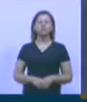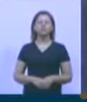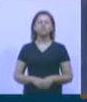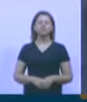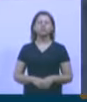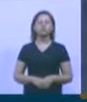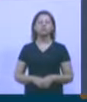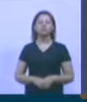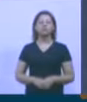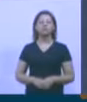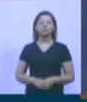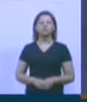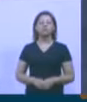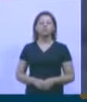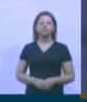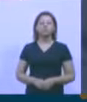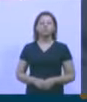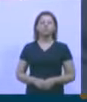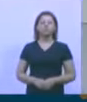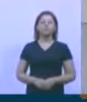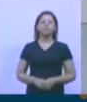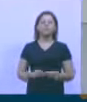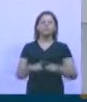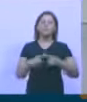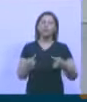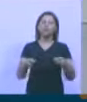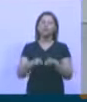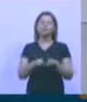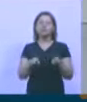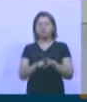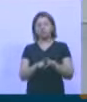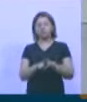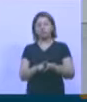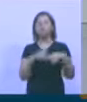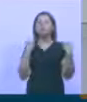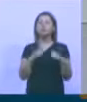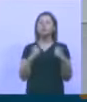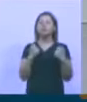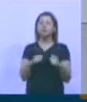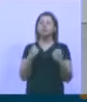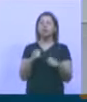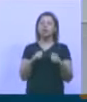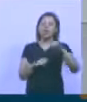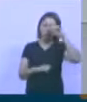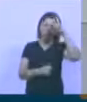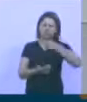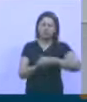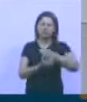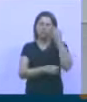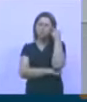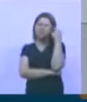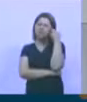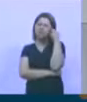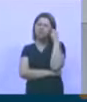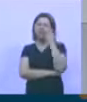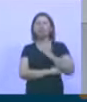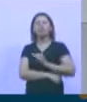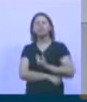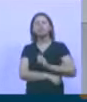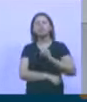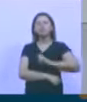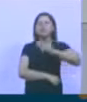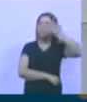homework. You have to reflect on your whole past life. Mas também por outro lado, temos que fazer a nossa parte, refletir sobre a nossa vida